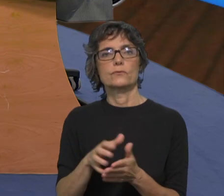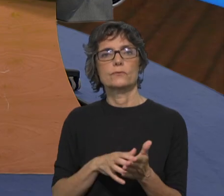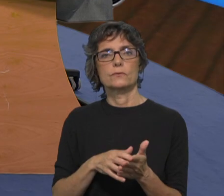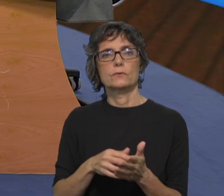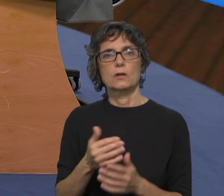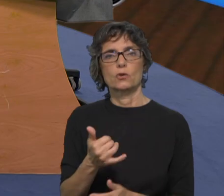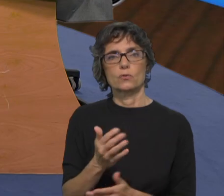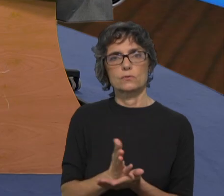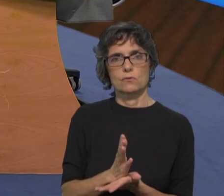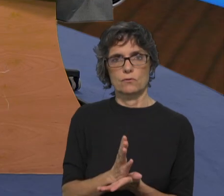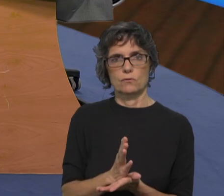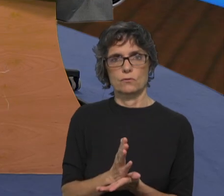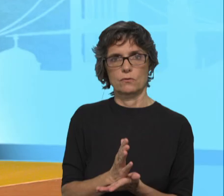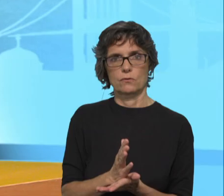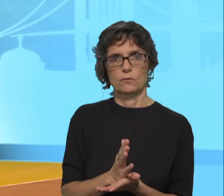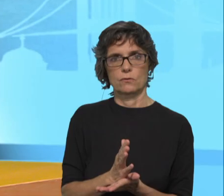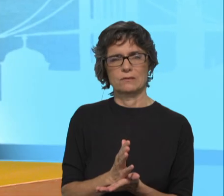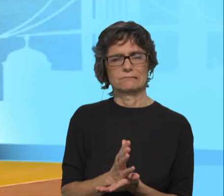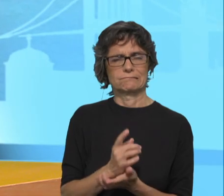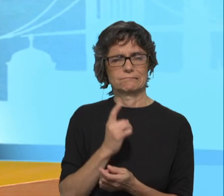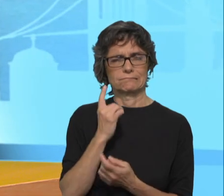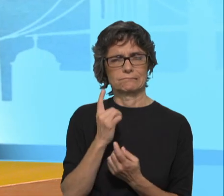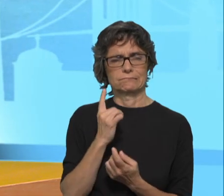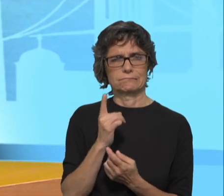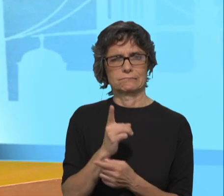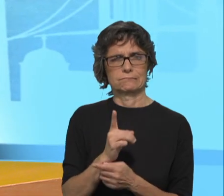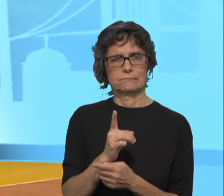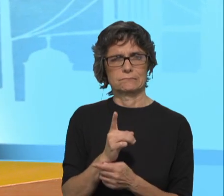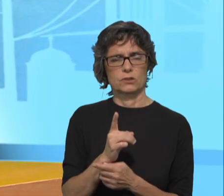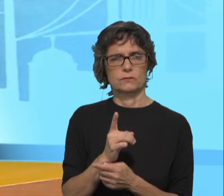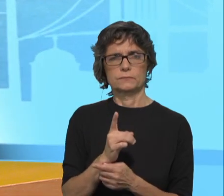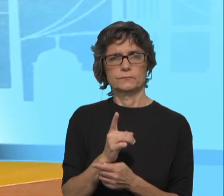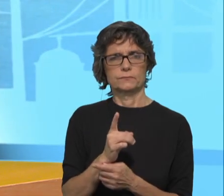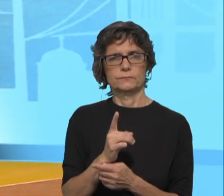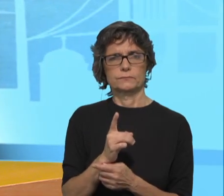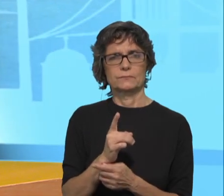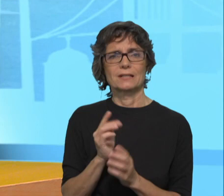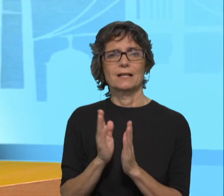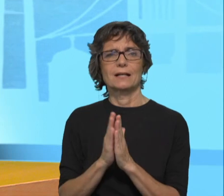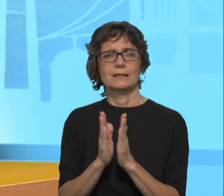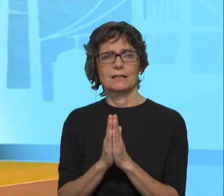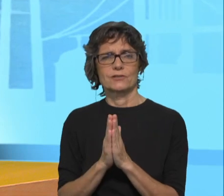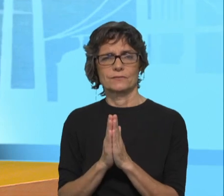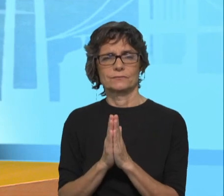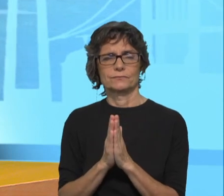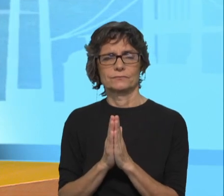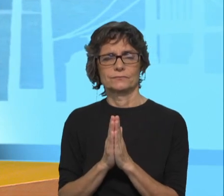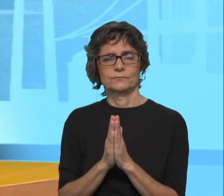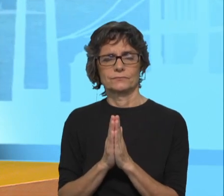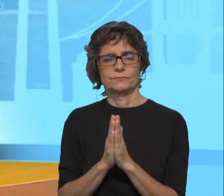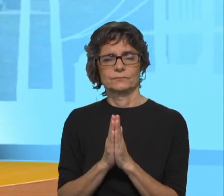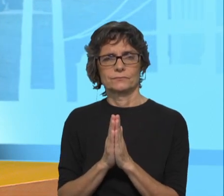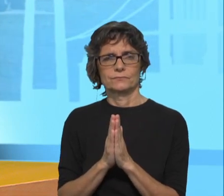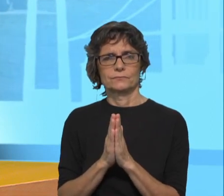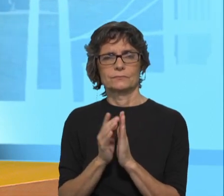12. Isto deve-nos fazer pensar. Fazer-nos pensar no sentido da Igreja. É aqui que depois Pedro